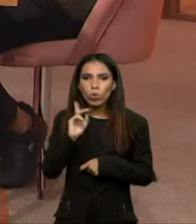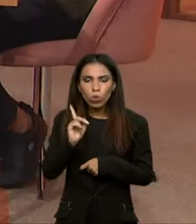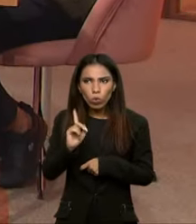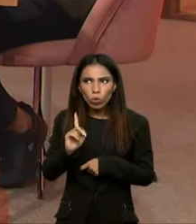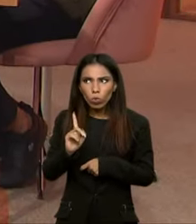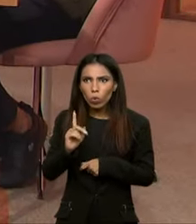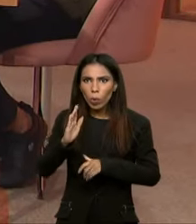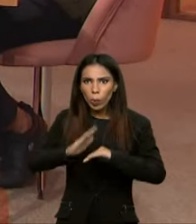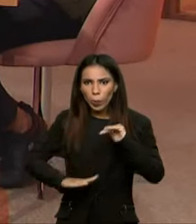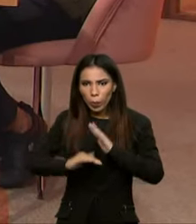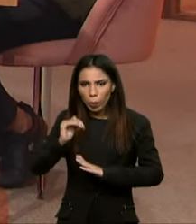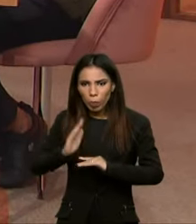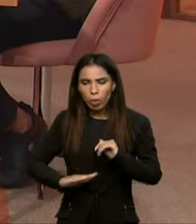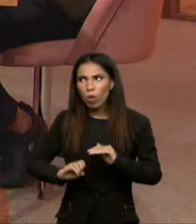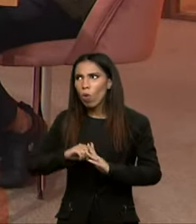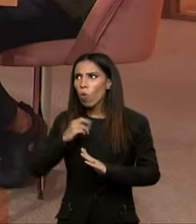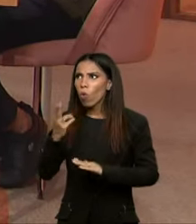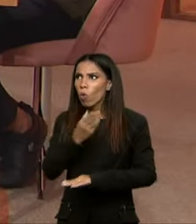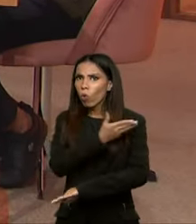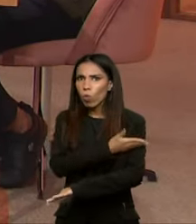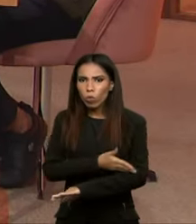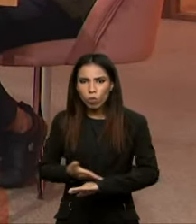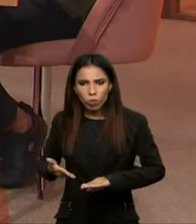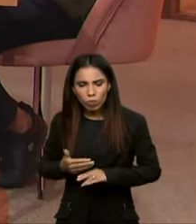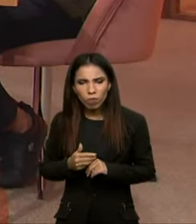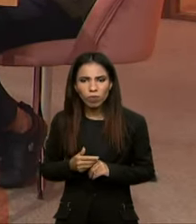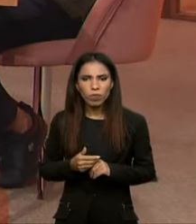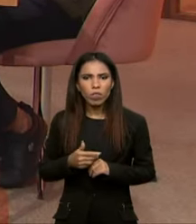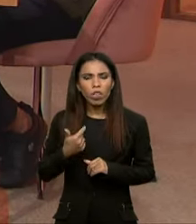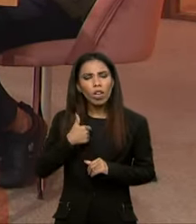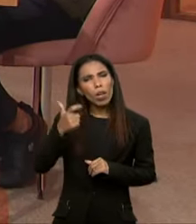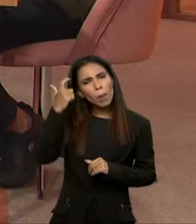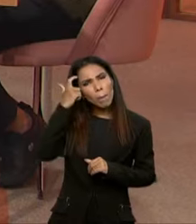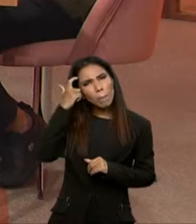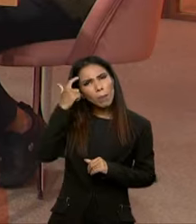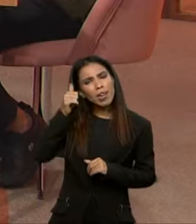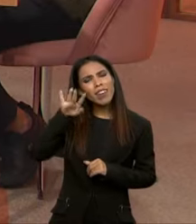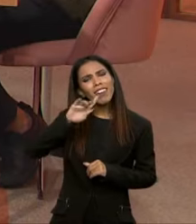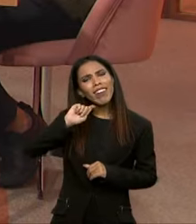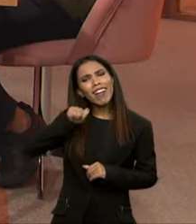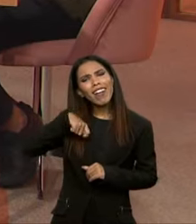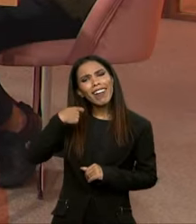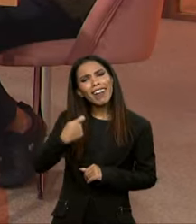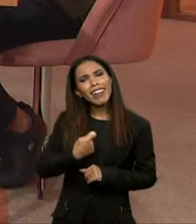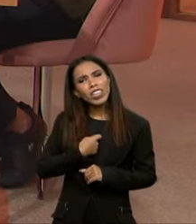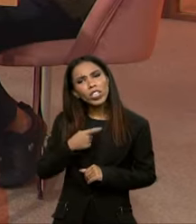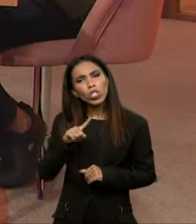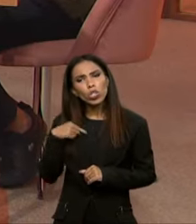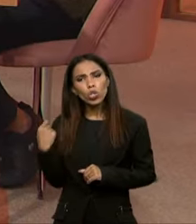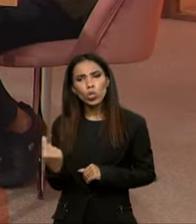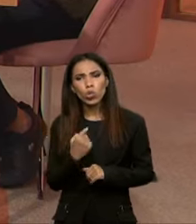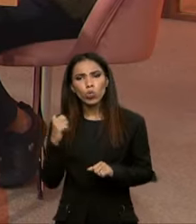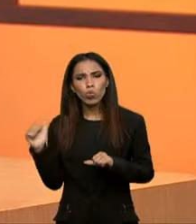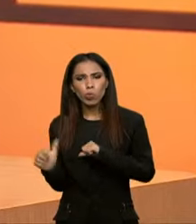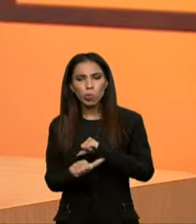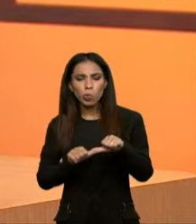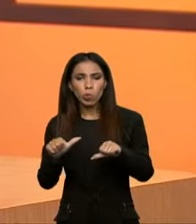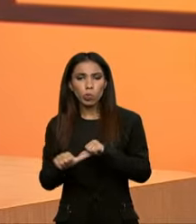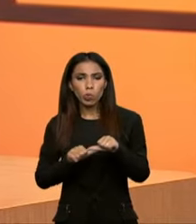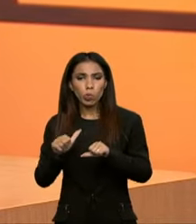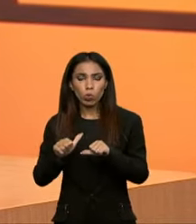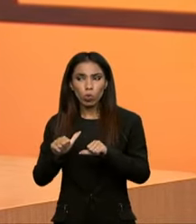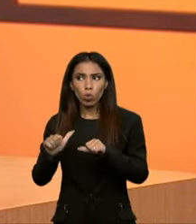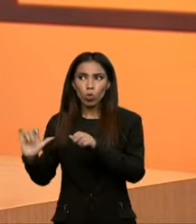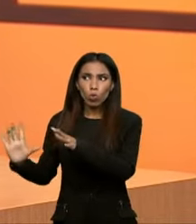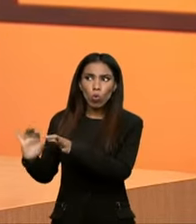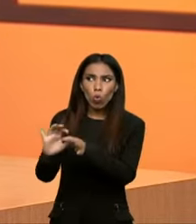baseado na profissão ou no hábito. Então, eu fico pensando que quem a gente é muda com relação ao